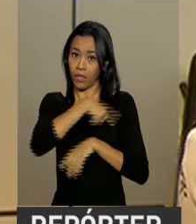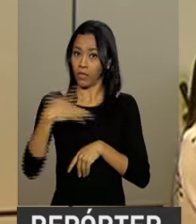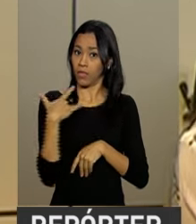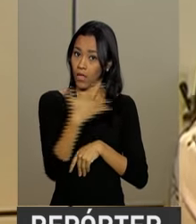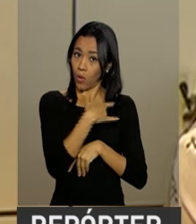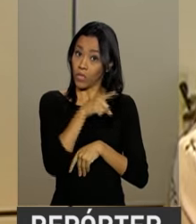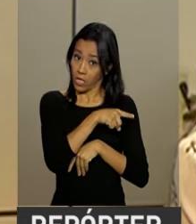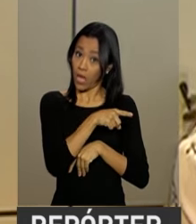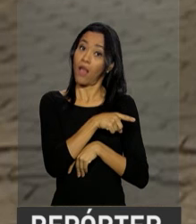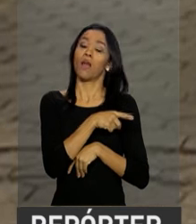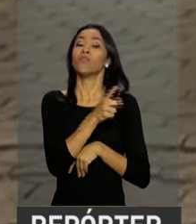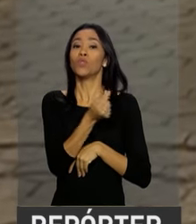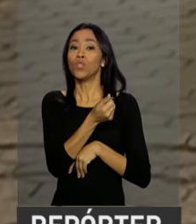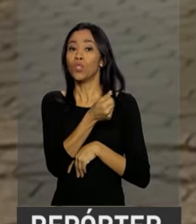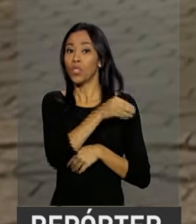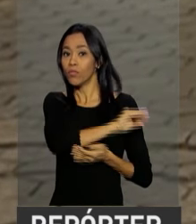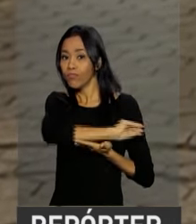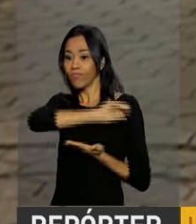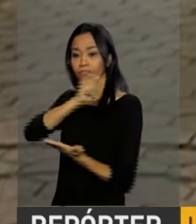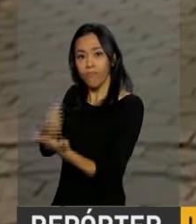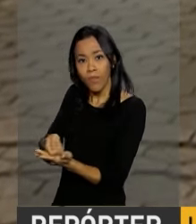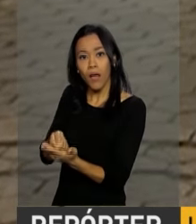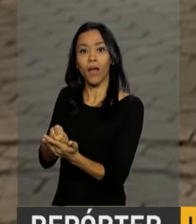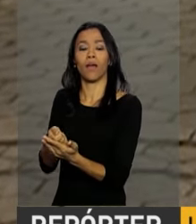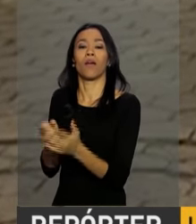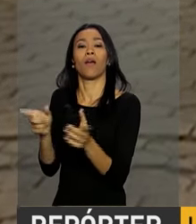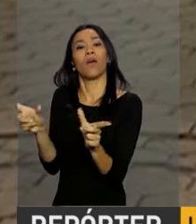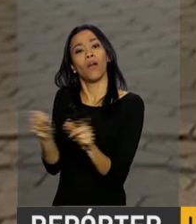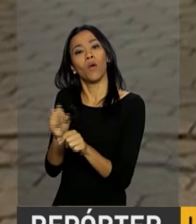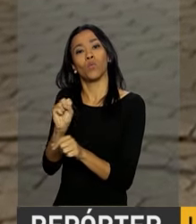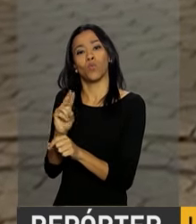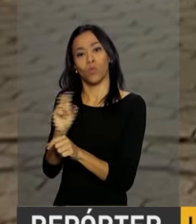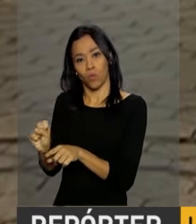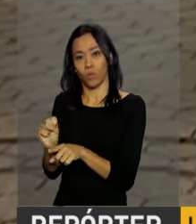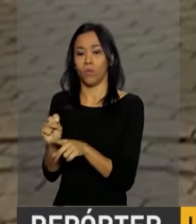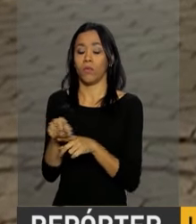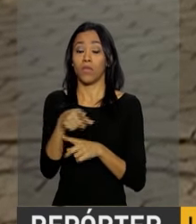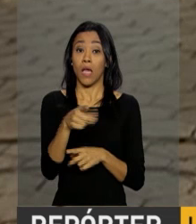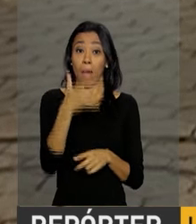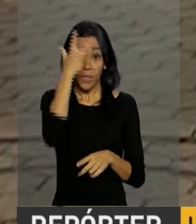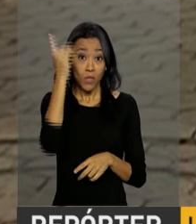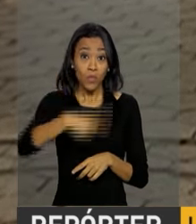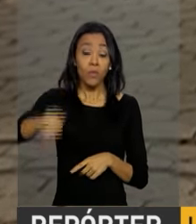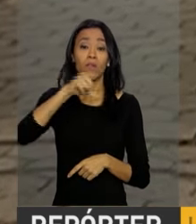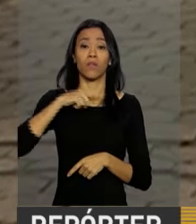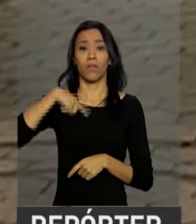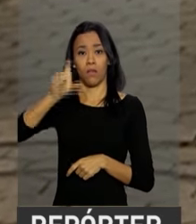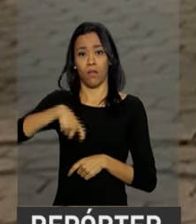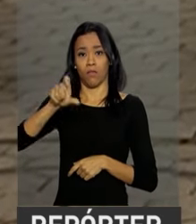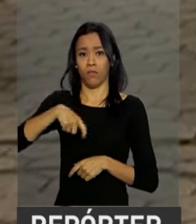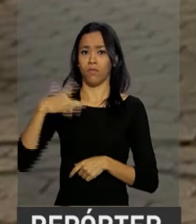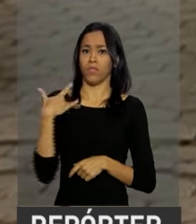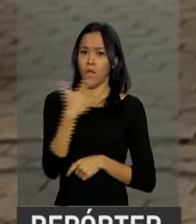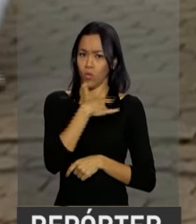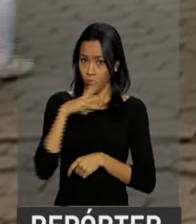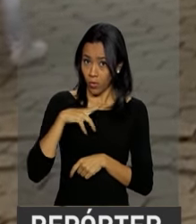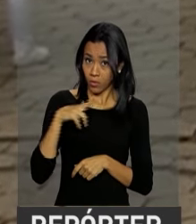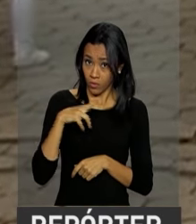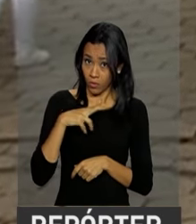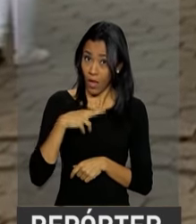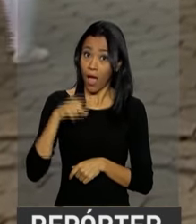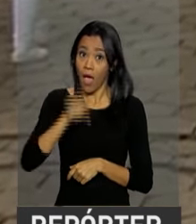processo administrativo. Os casos mais frequentes de pacientes com planos de saúde atendidos pelo SUS são os